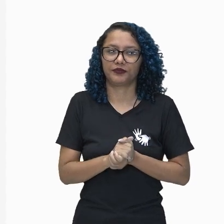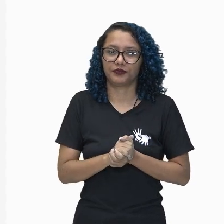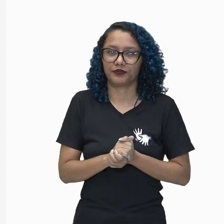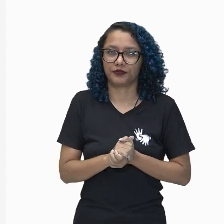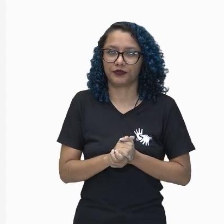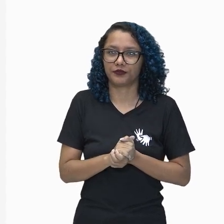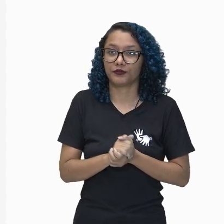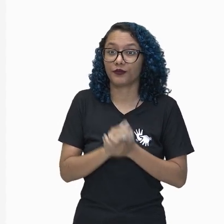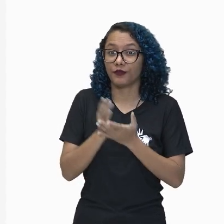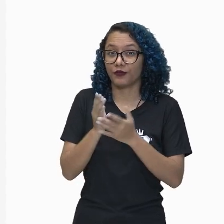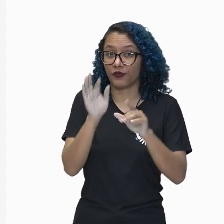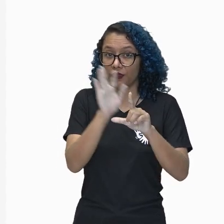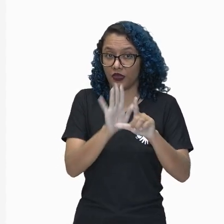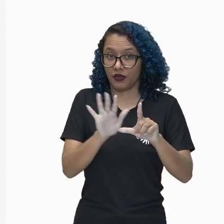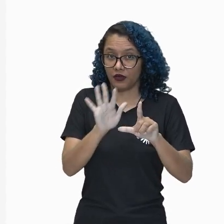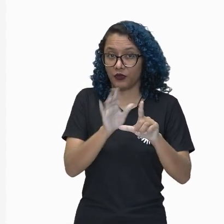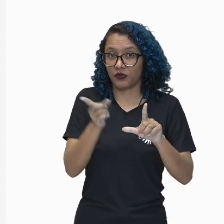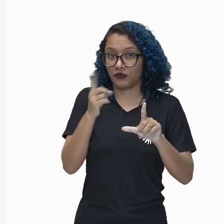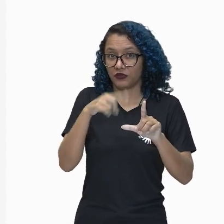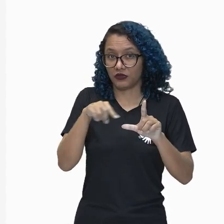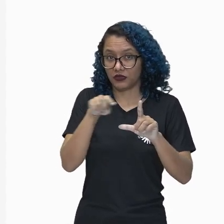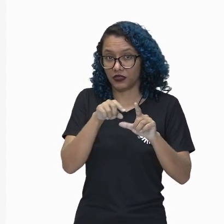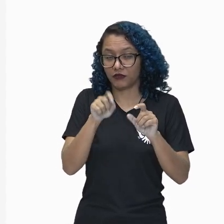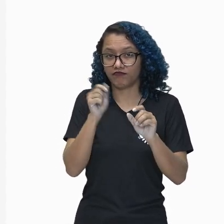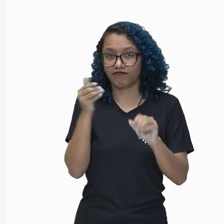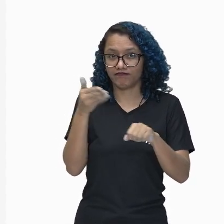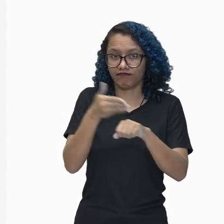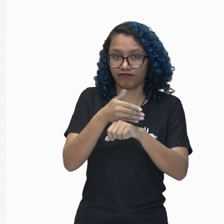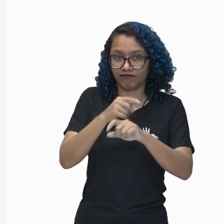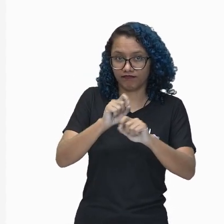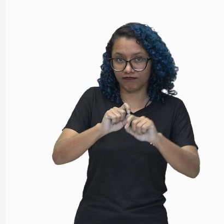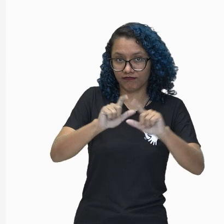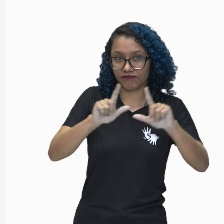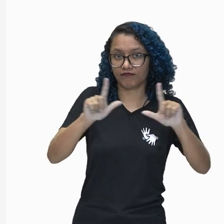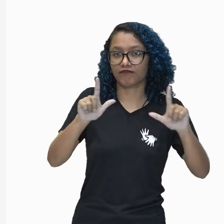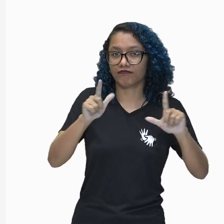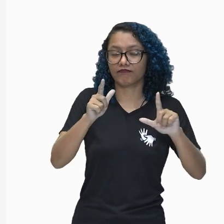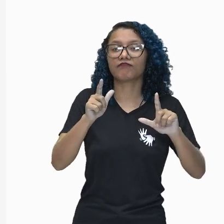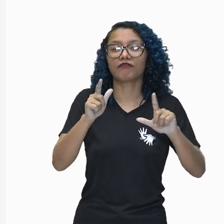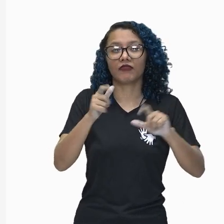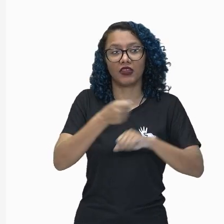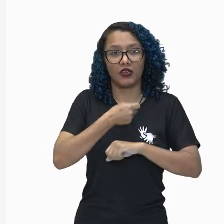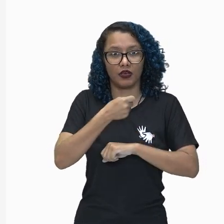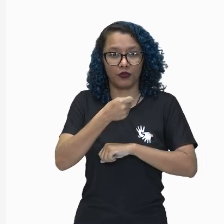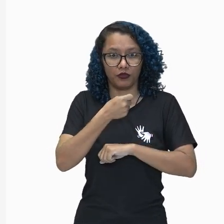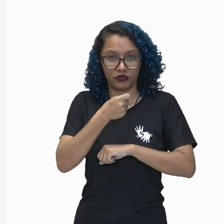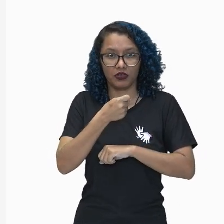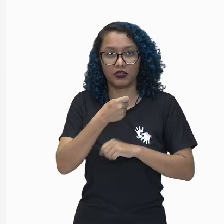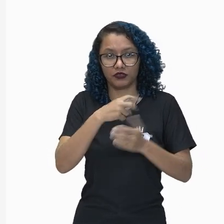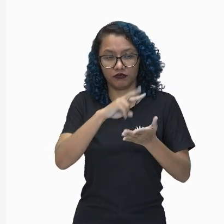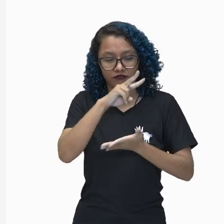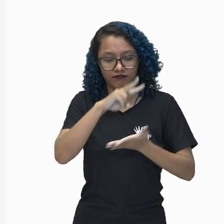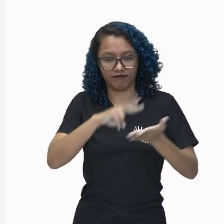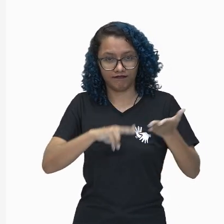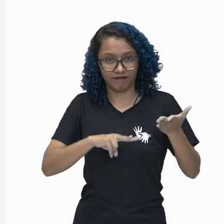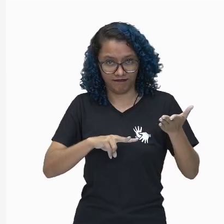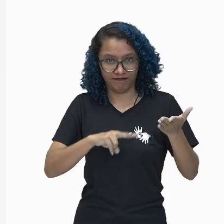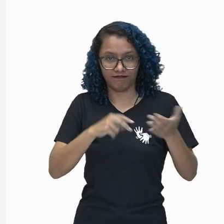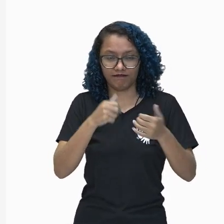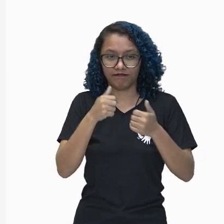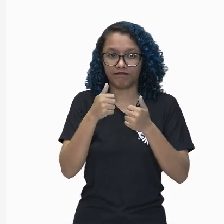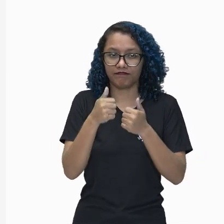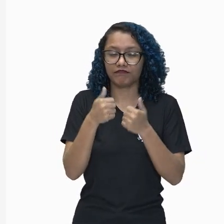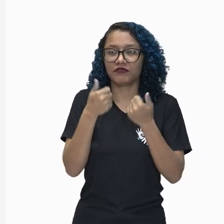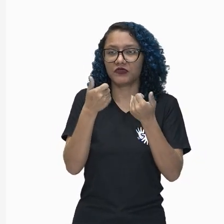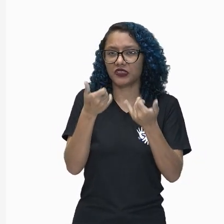um QR Code que você vai acessar essa reportagem. Nós vamos ler um pouco aqui a respeito dessa reportagem, falar